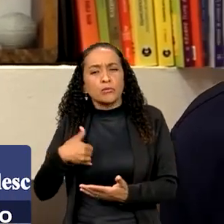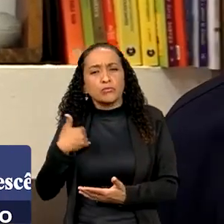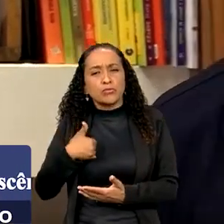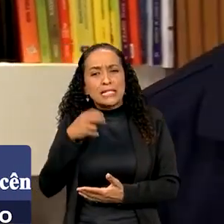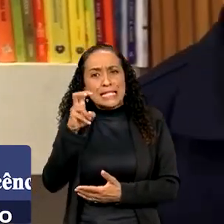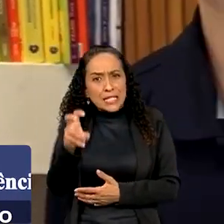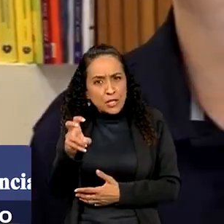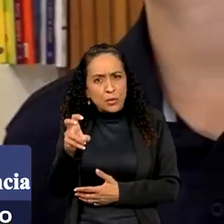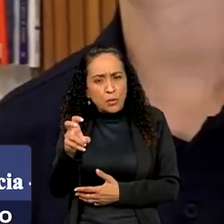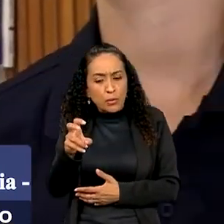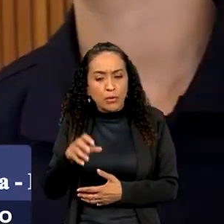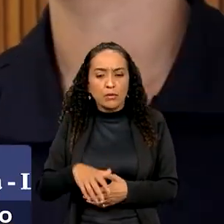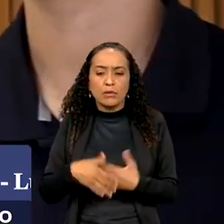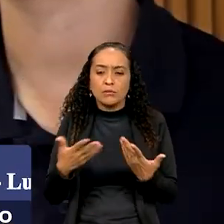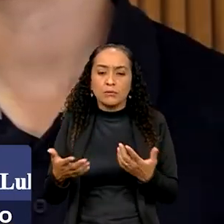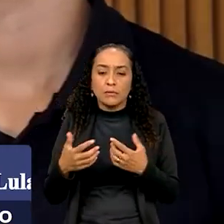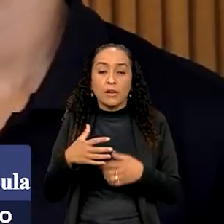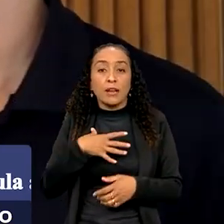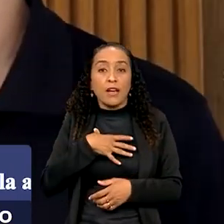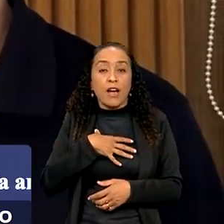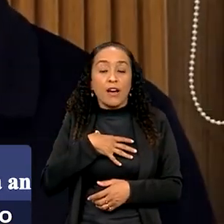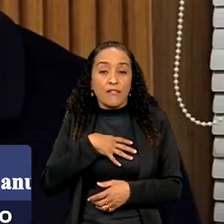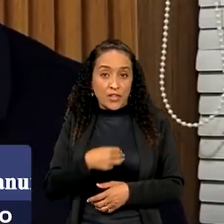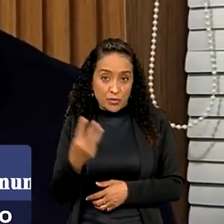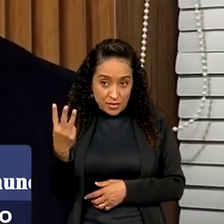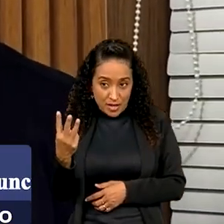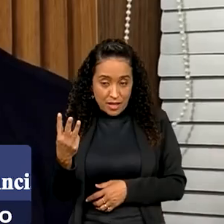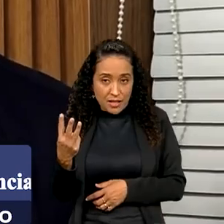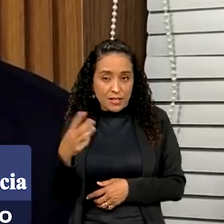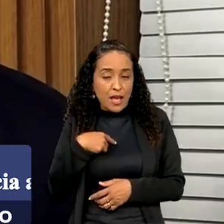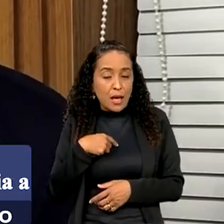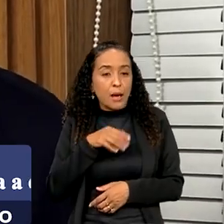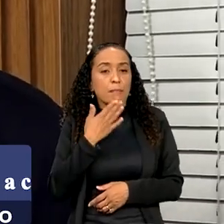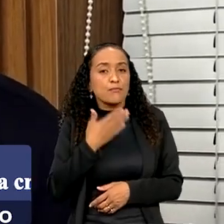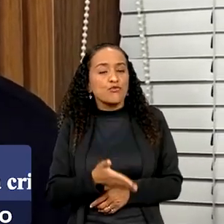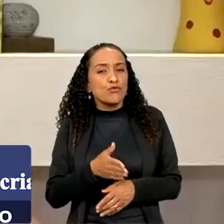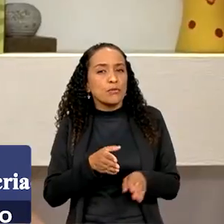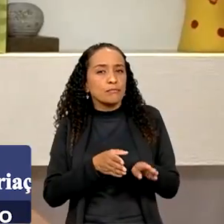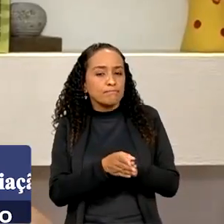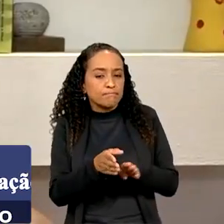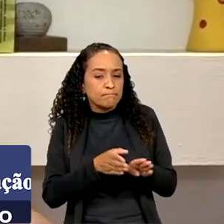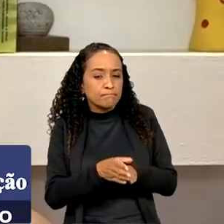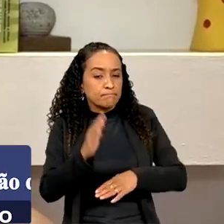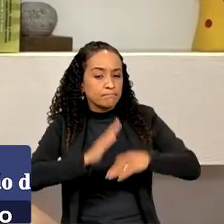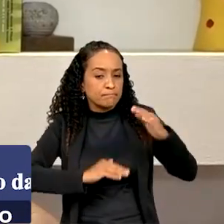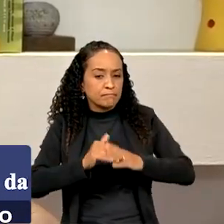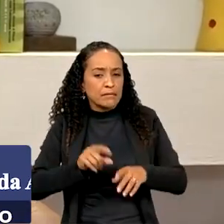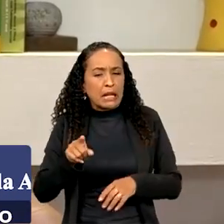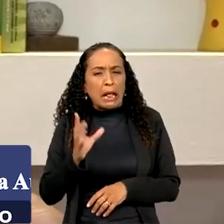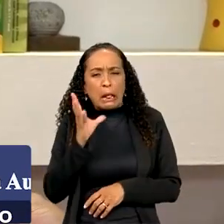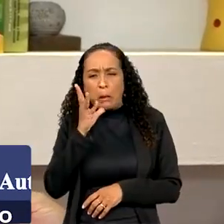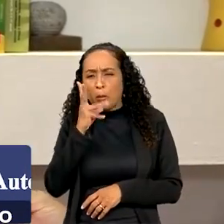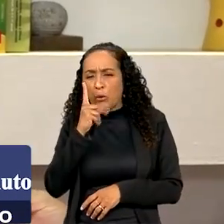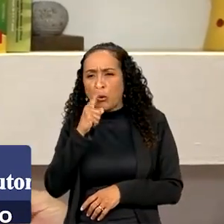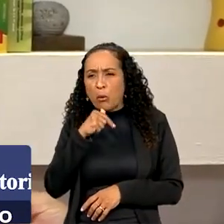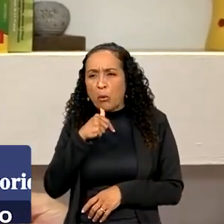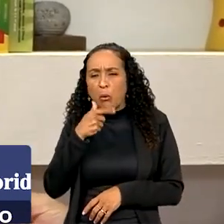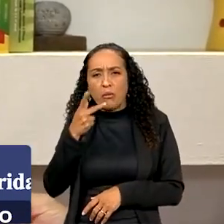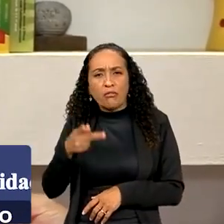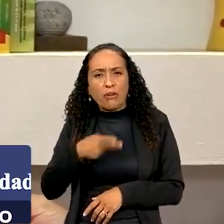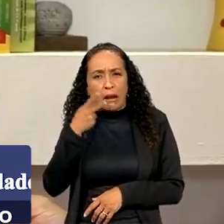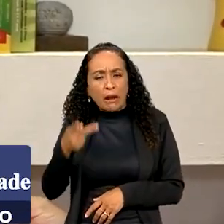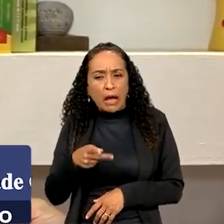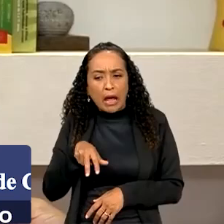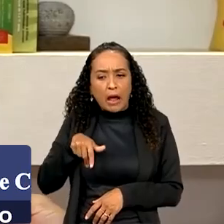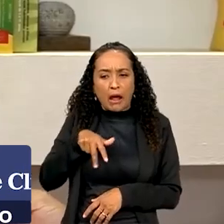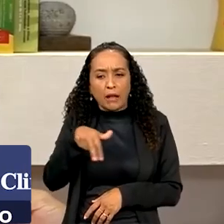apenas 5 anos. Mãe de 3 filhos, ela buscou orientação especializada. Zé demorou muito a falar, a andar. E